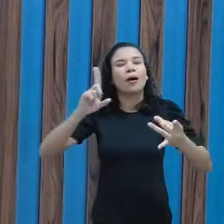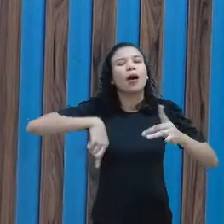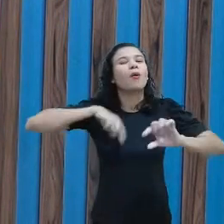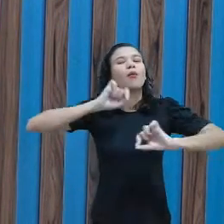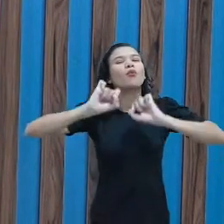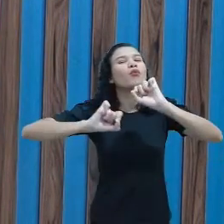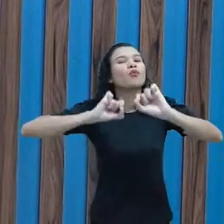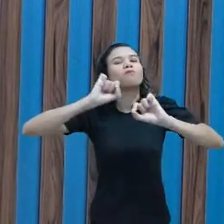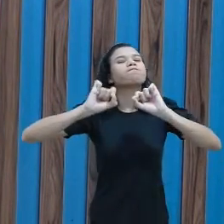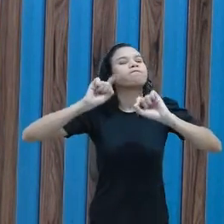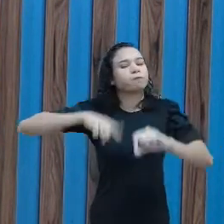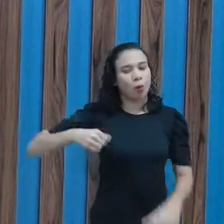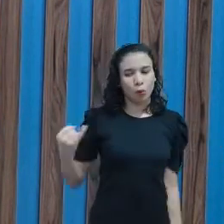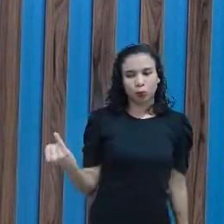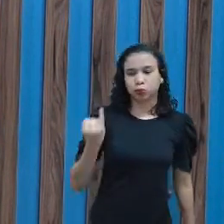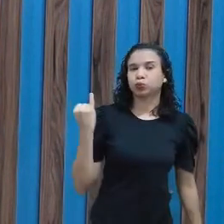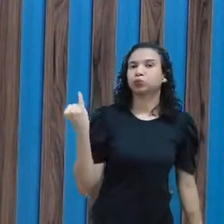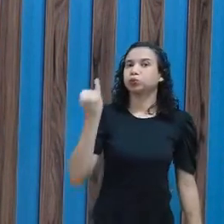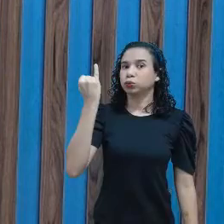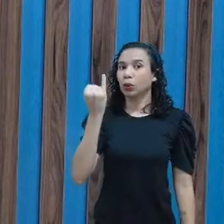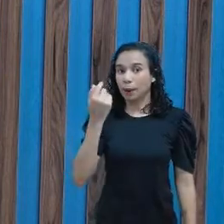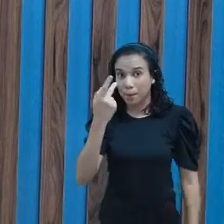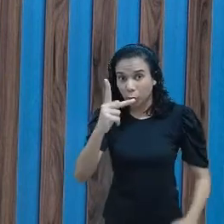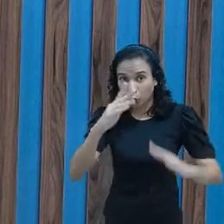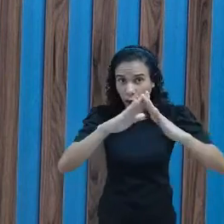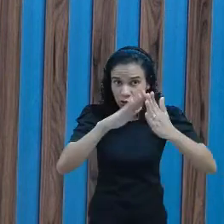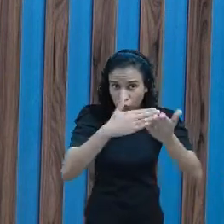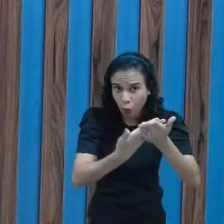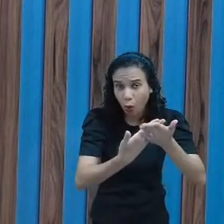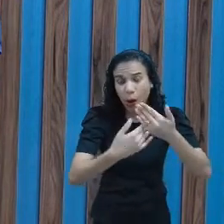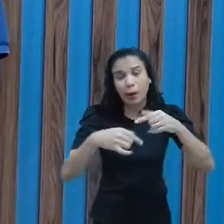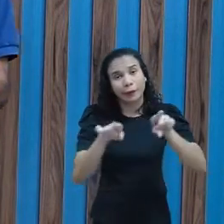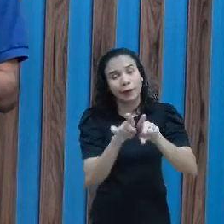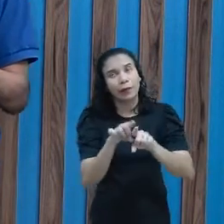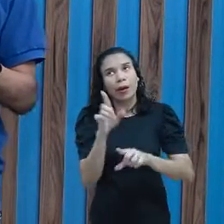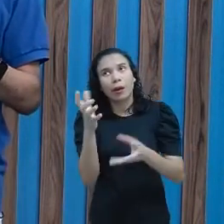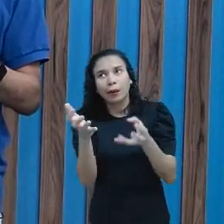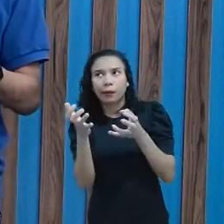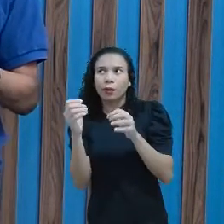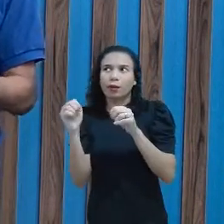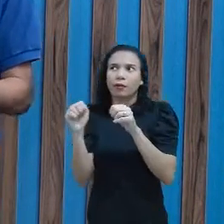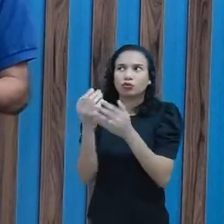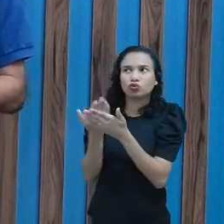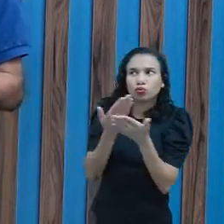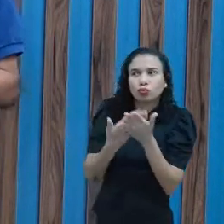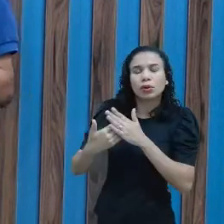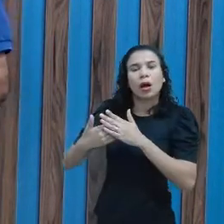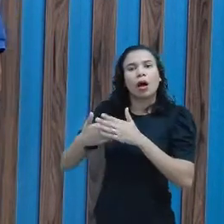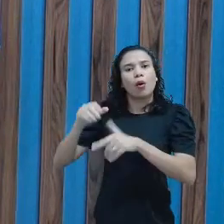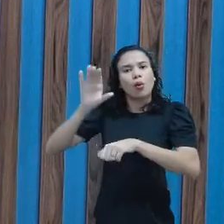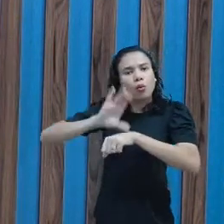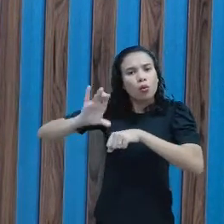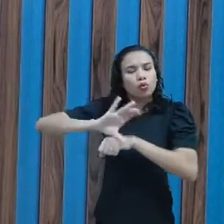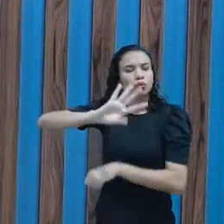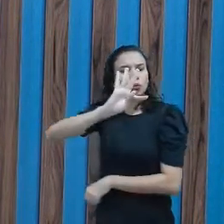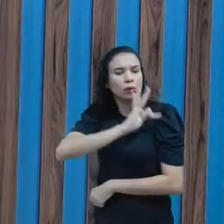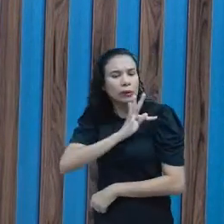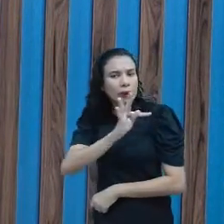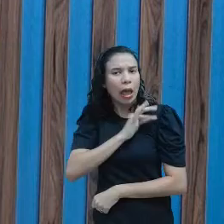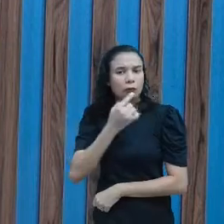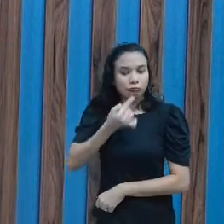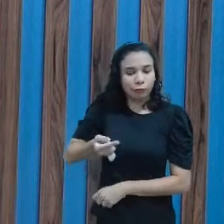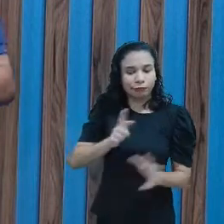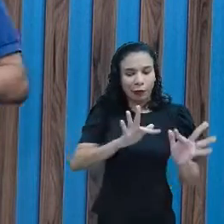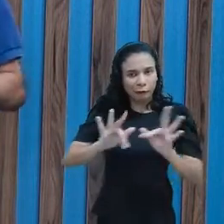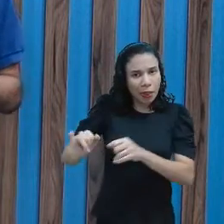aí é muito importante aí, tanto para a sua escola ou você que pretende fazer uma escola técnica, pretende fazer uma avaliação agora no final